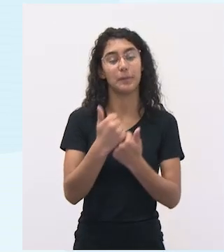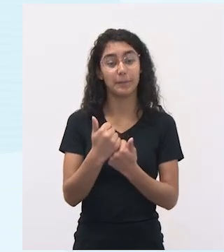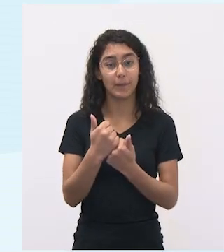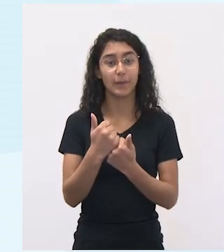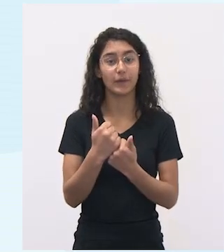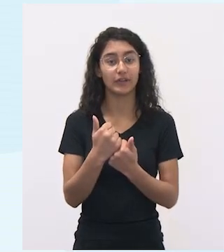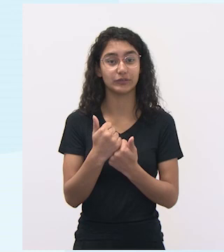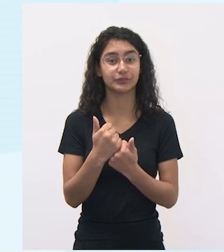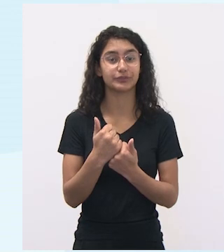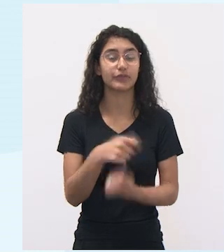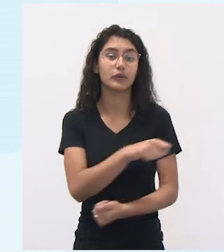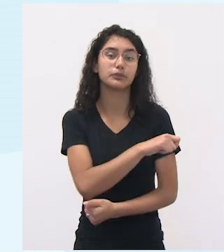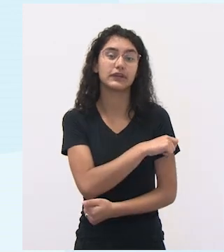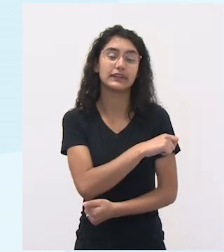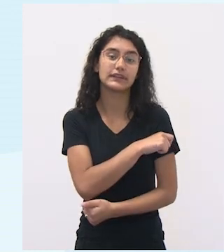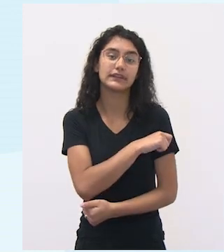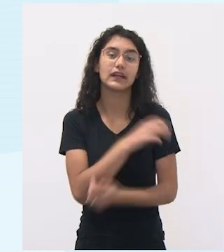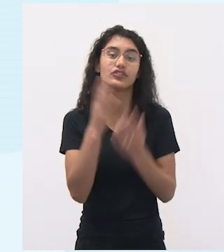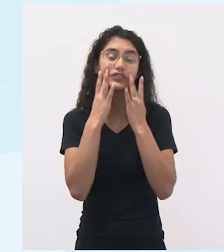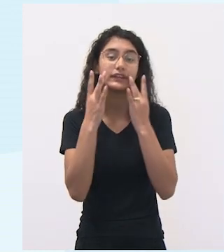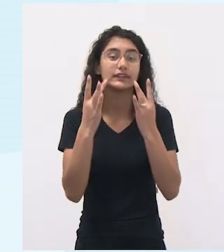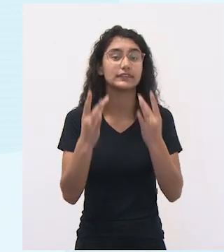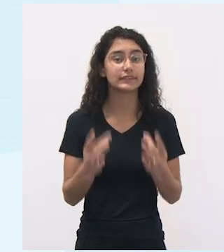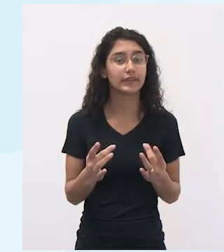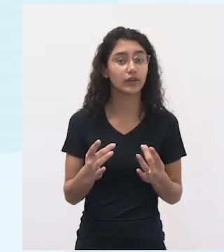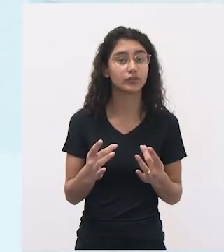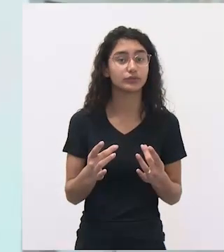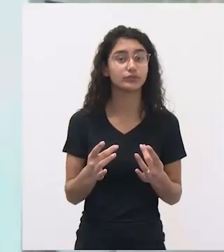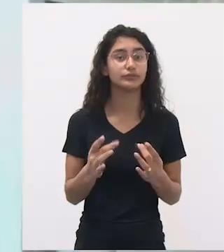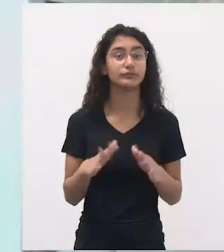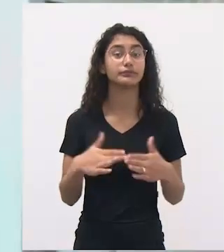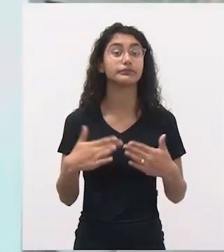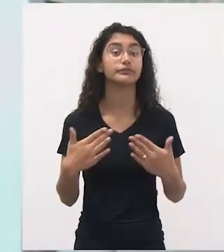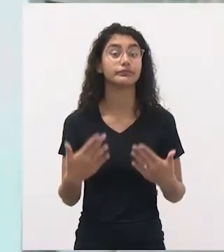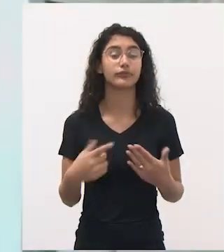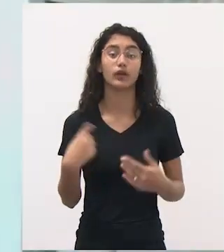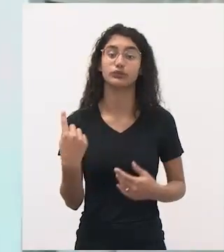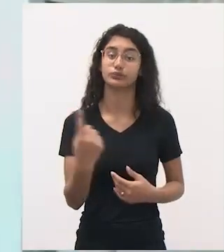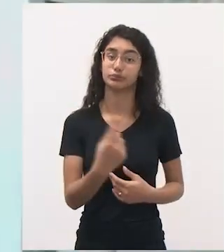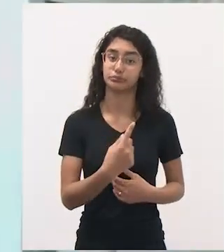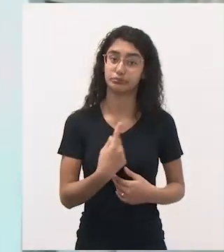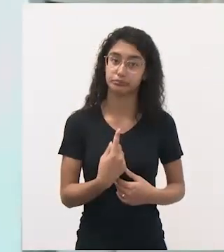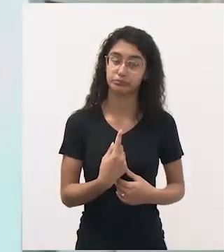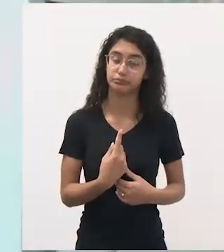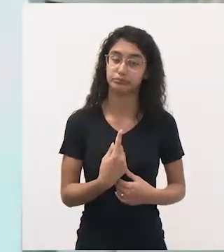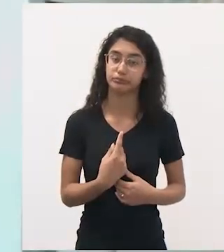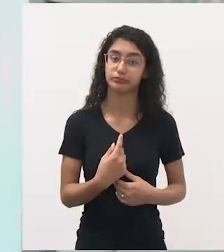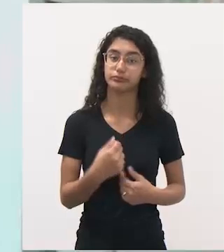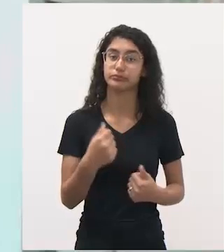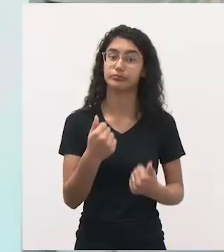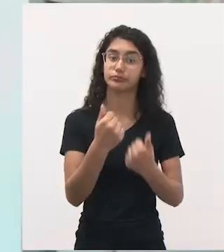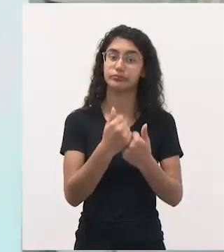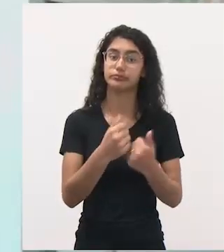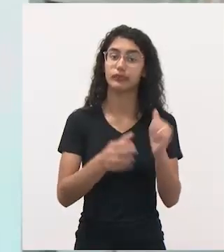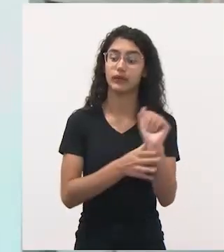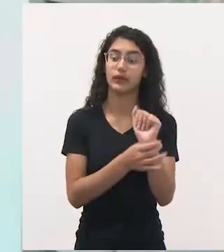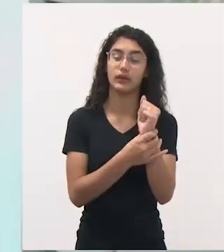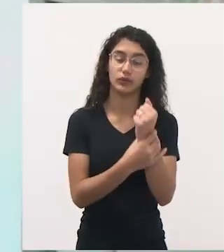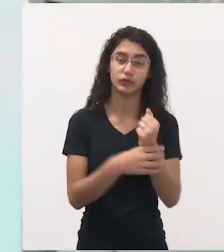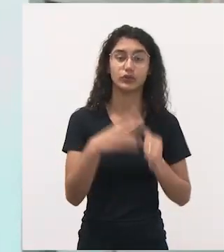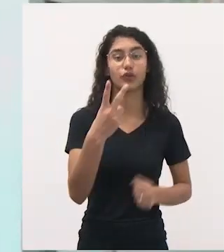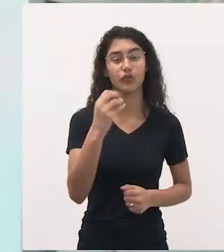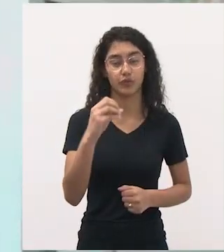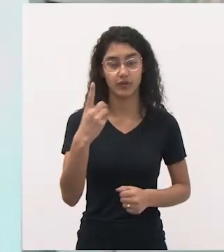que a gente dá uma atenção especial para esse aluno? Então, o nosso porto seguro é 2019. E agora,